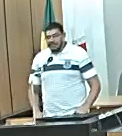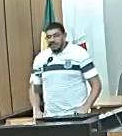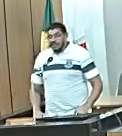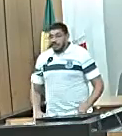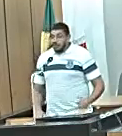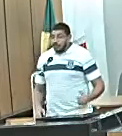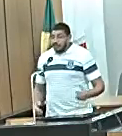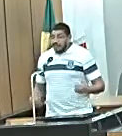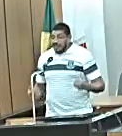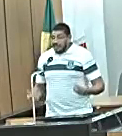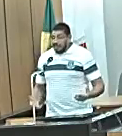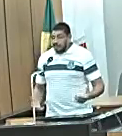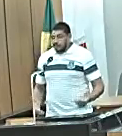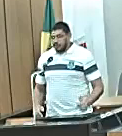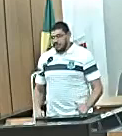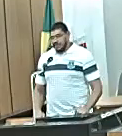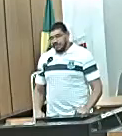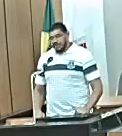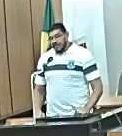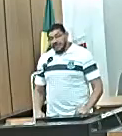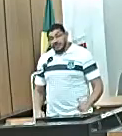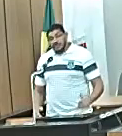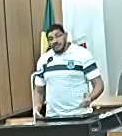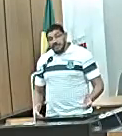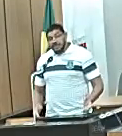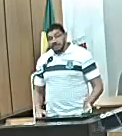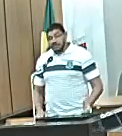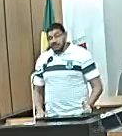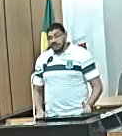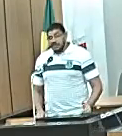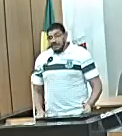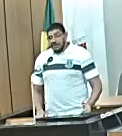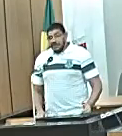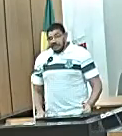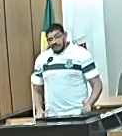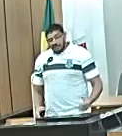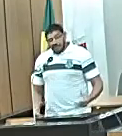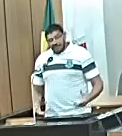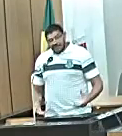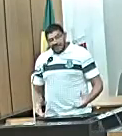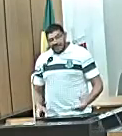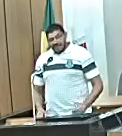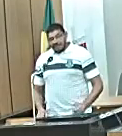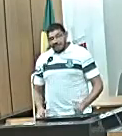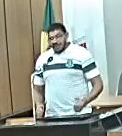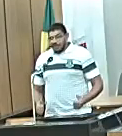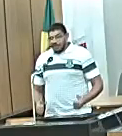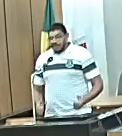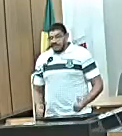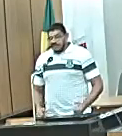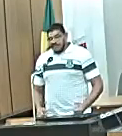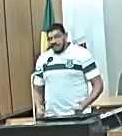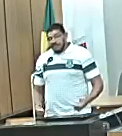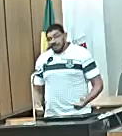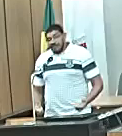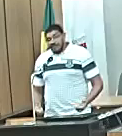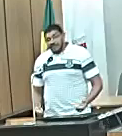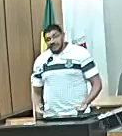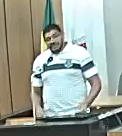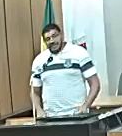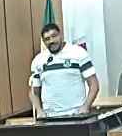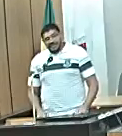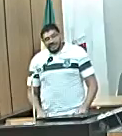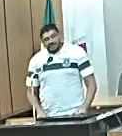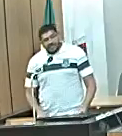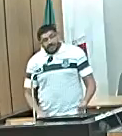estado eo que nós queremos com essa lei orgânica justamente isso regulamentar para reconhecer para